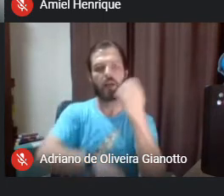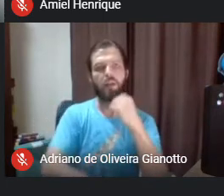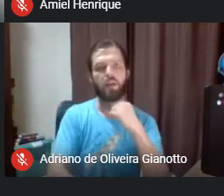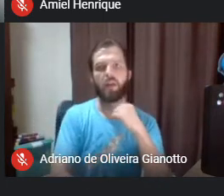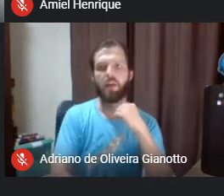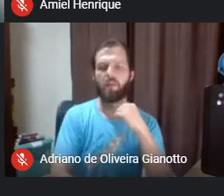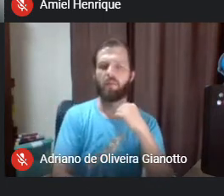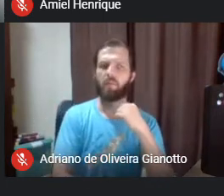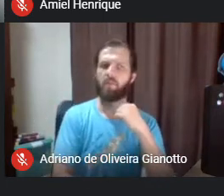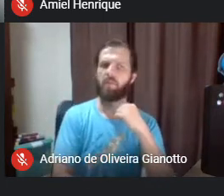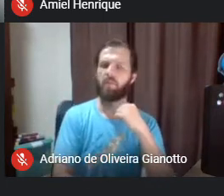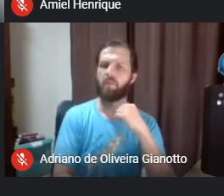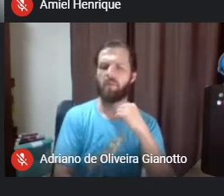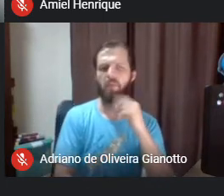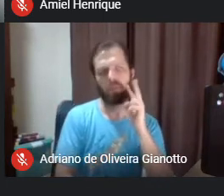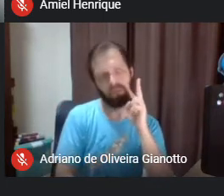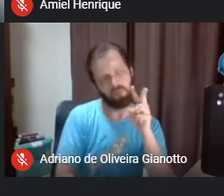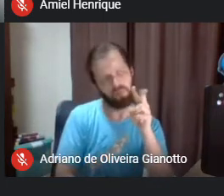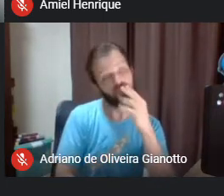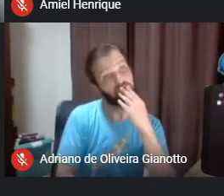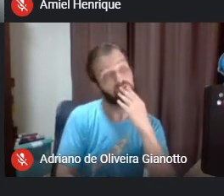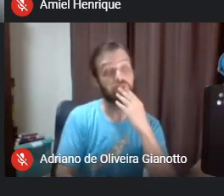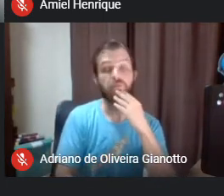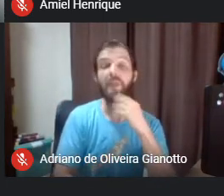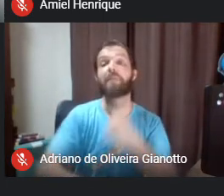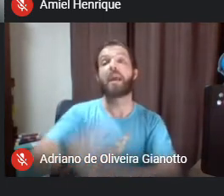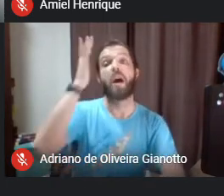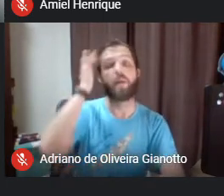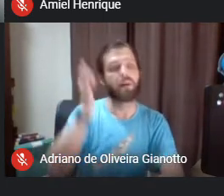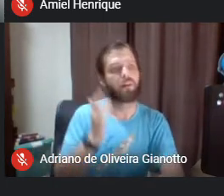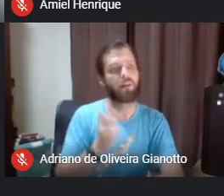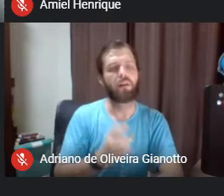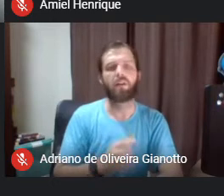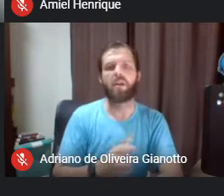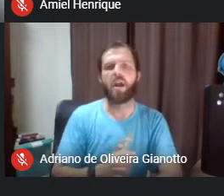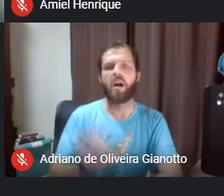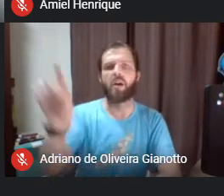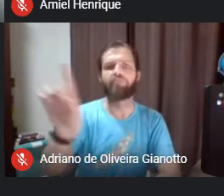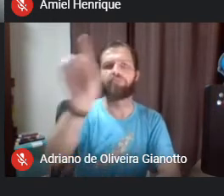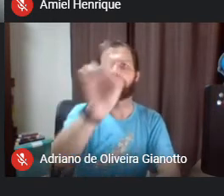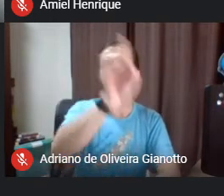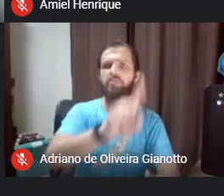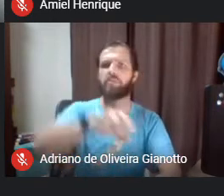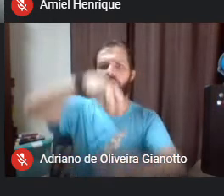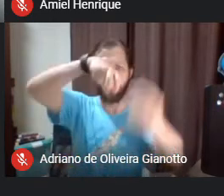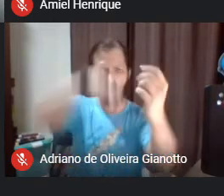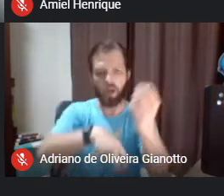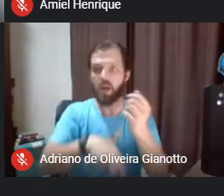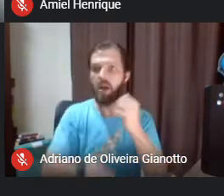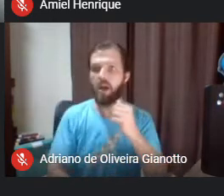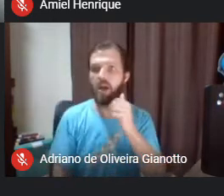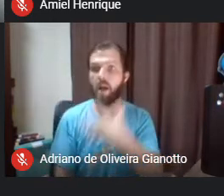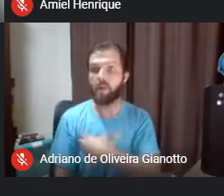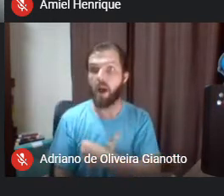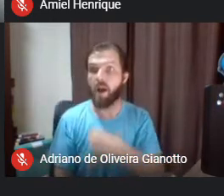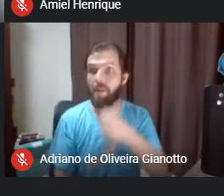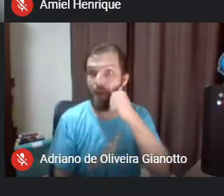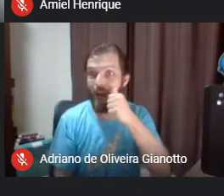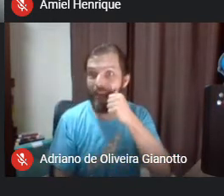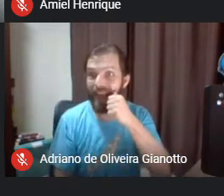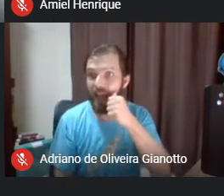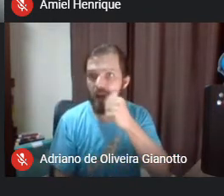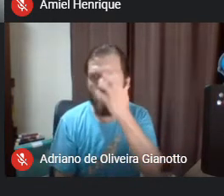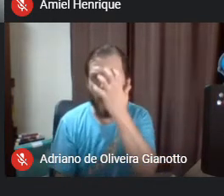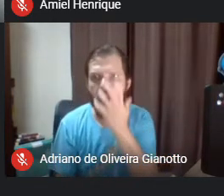anos, balançando, um balanço fixado na árvore. E vários dias ela via essa criança, sentava